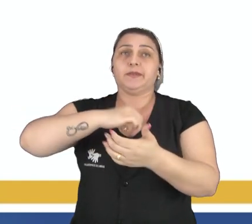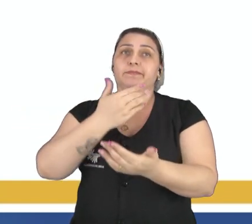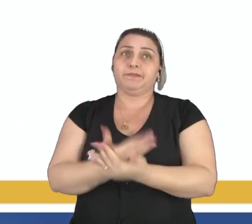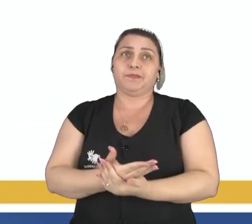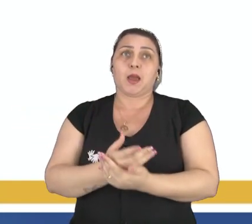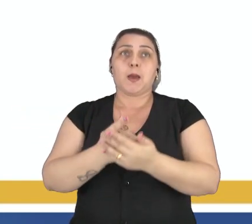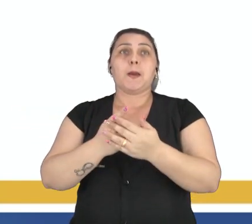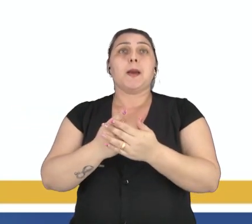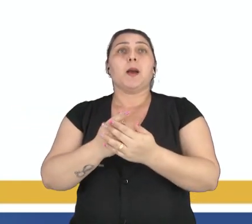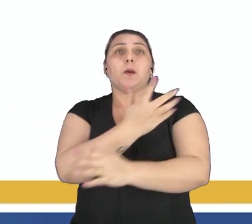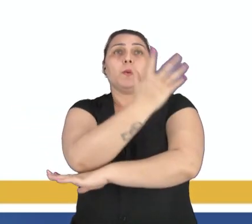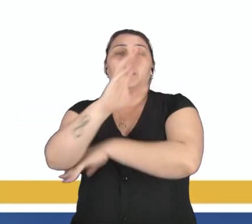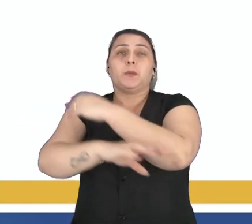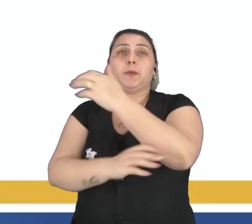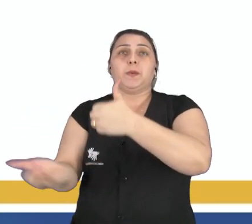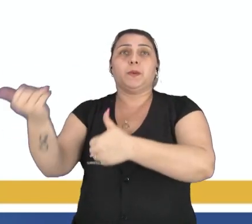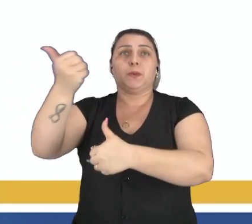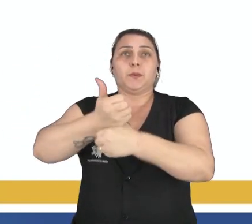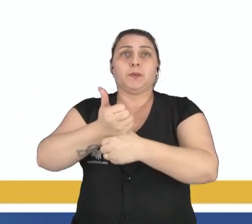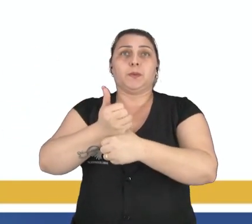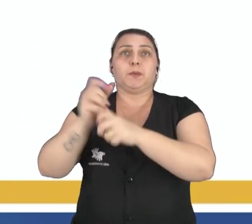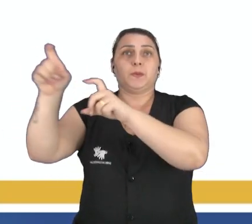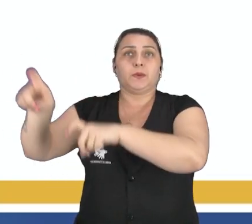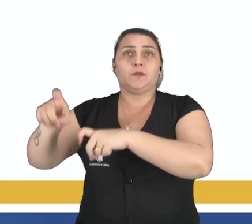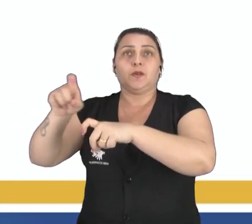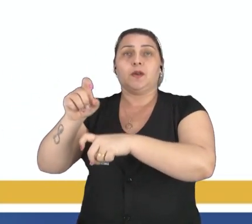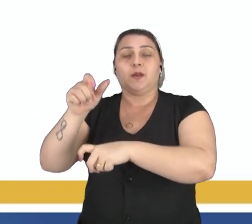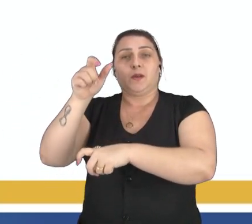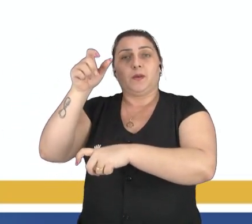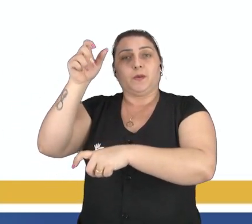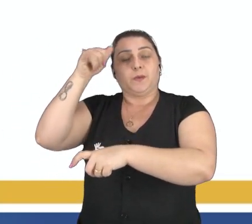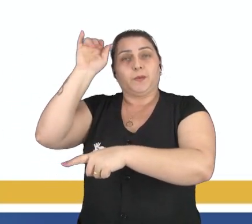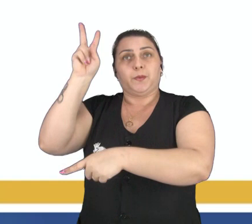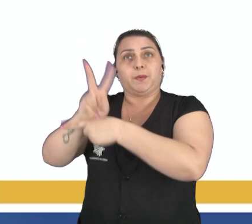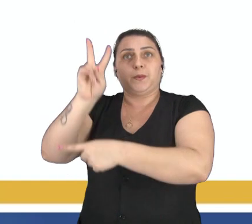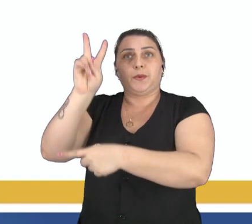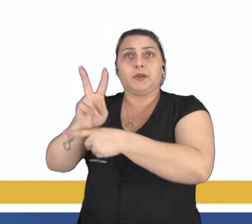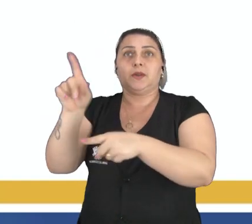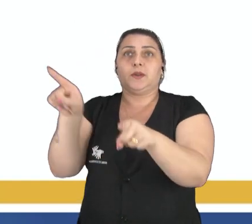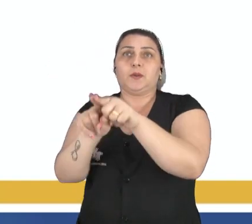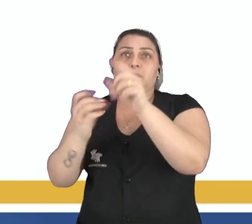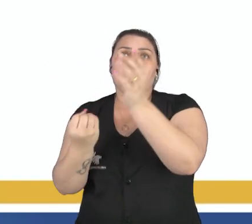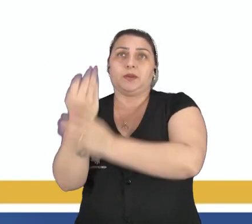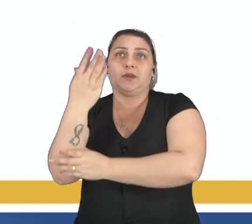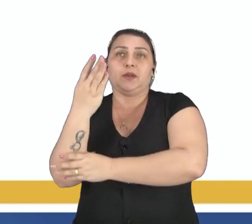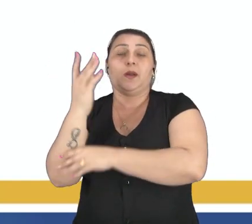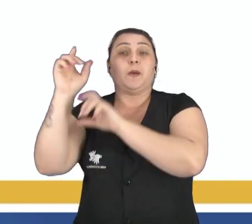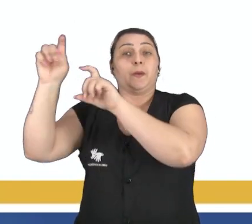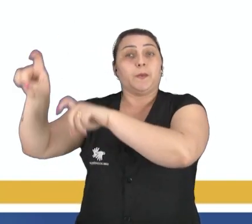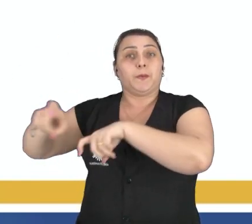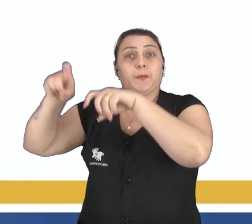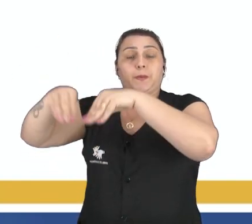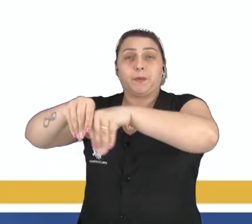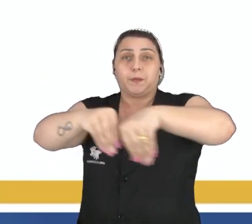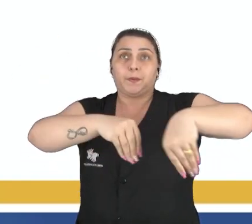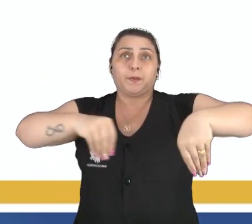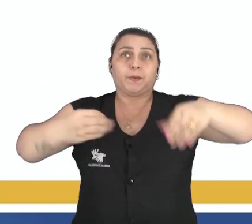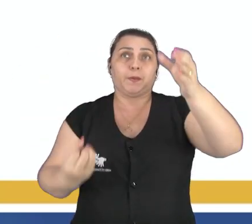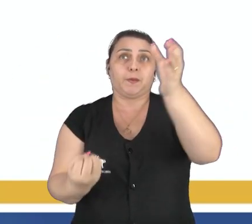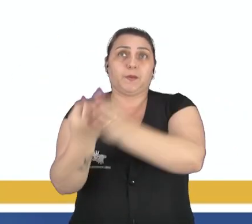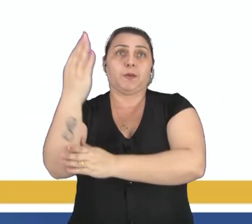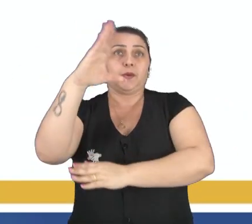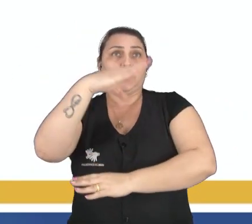transformadas. Matas são substituídas por lavouras e pastagens, originando paisagens agrárias.